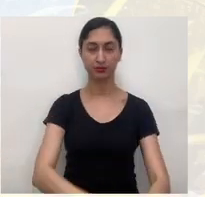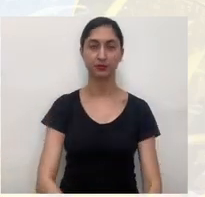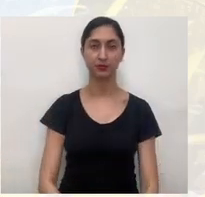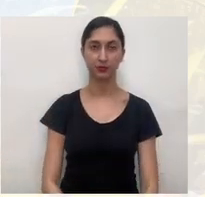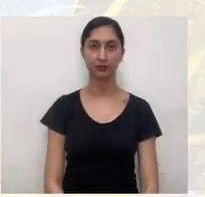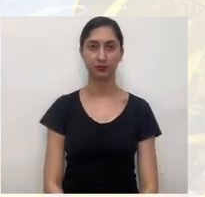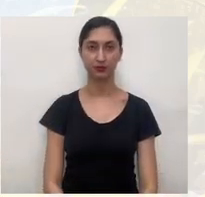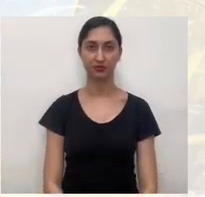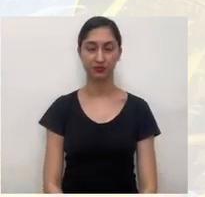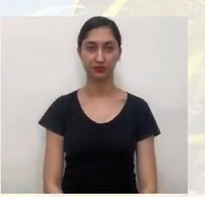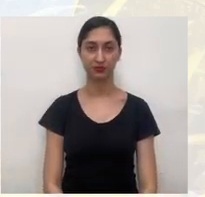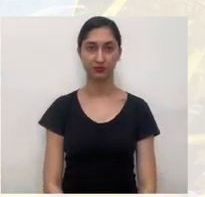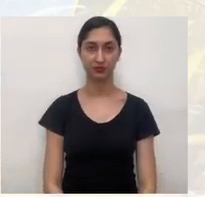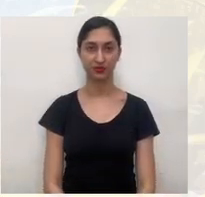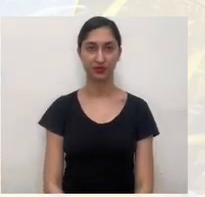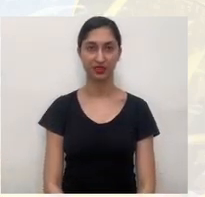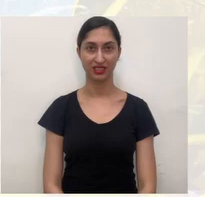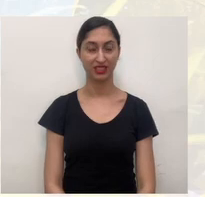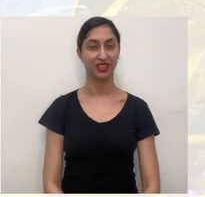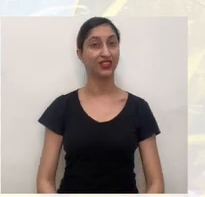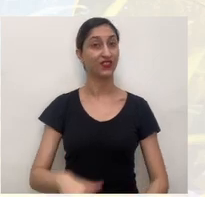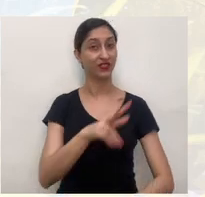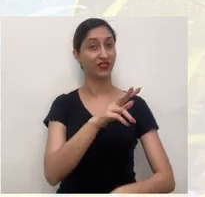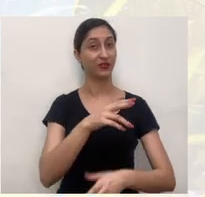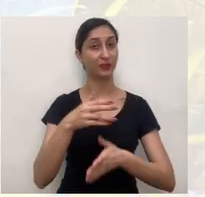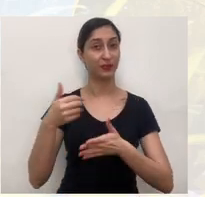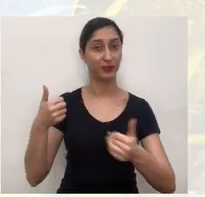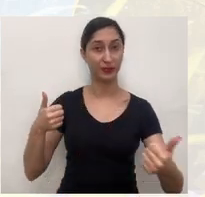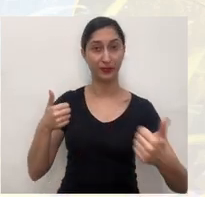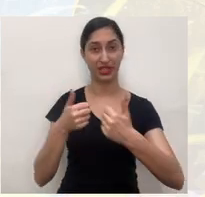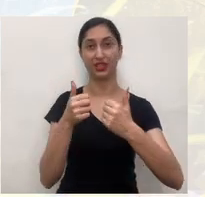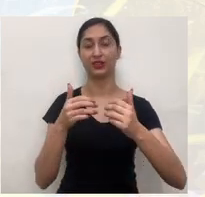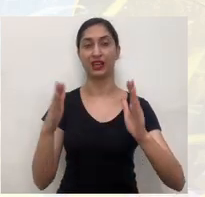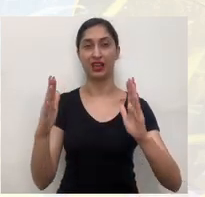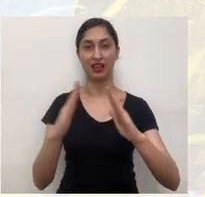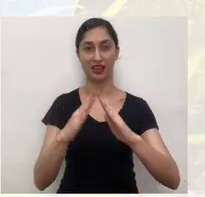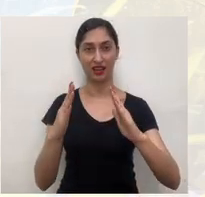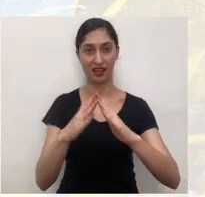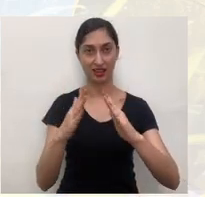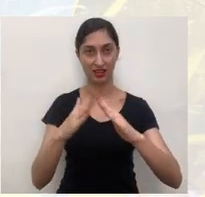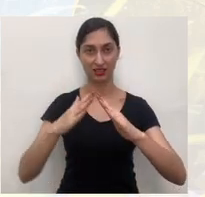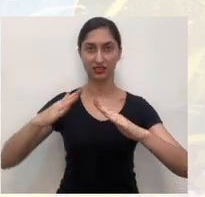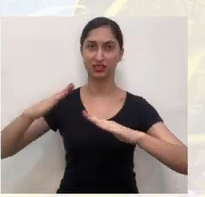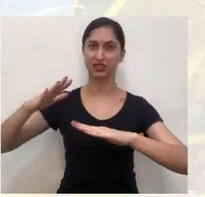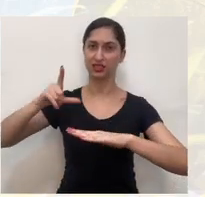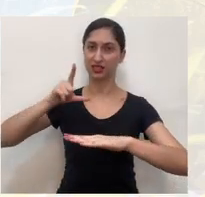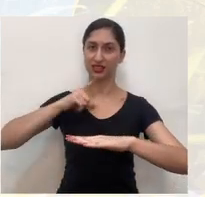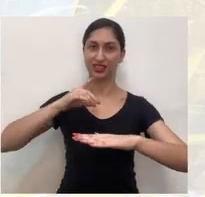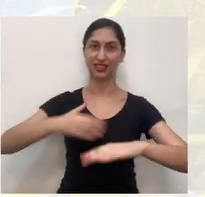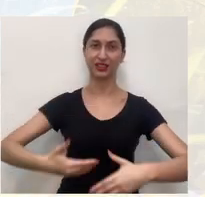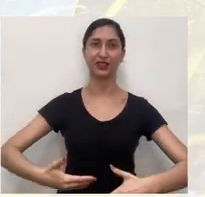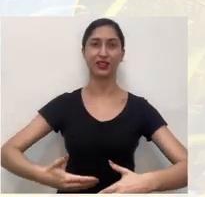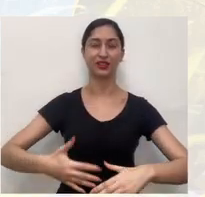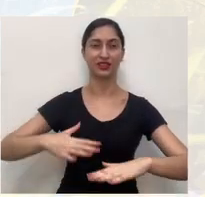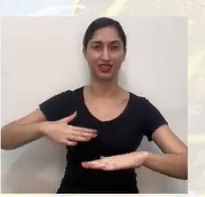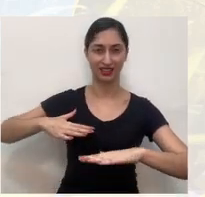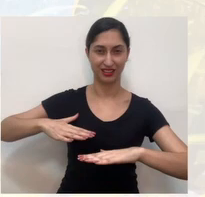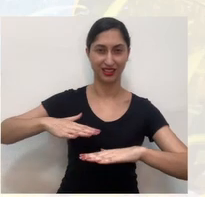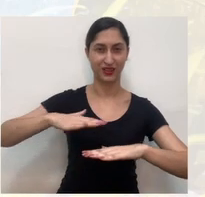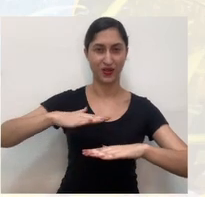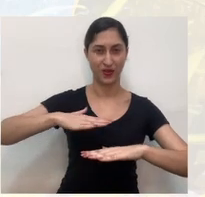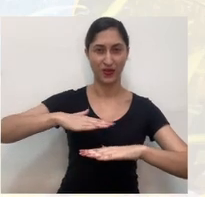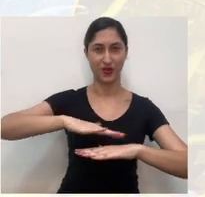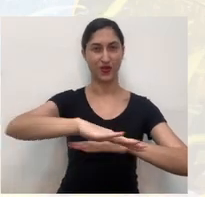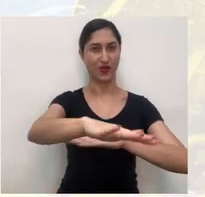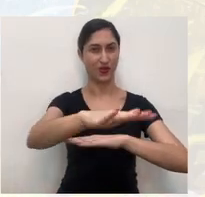se alarga na medida em que ele chega na casa a ponto de ocupar toda a extensão da fachada, né, da